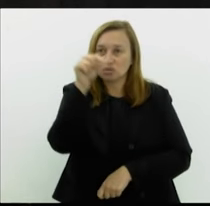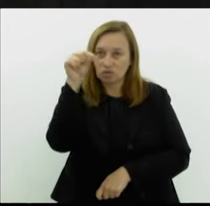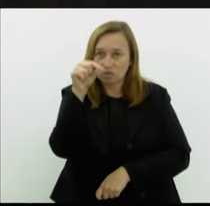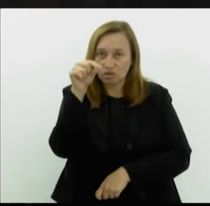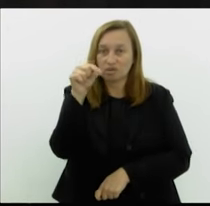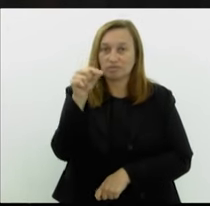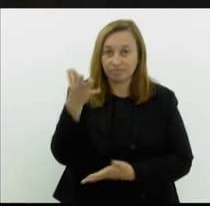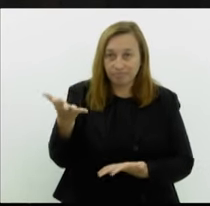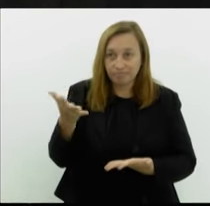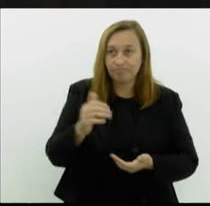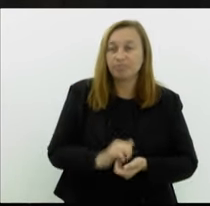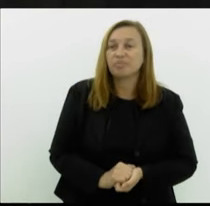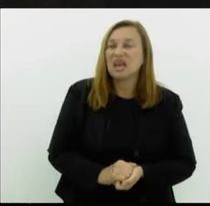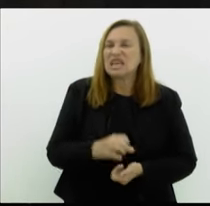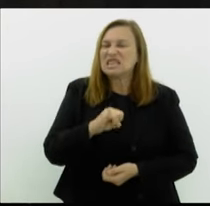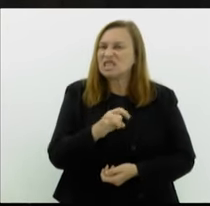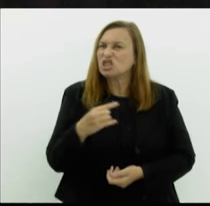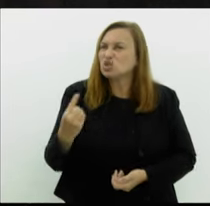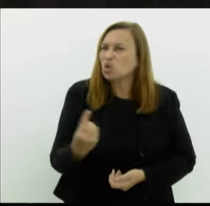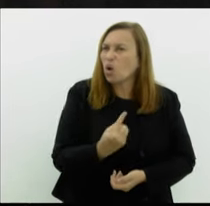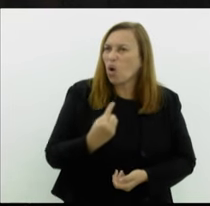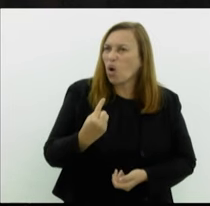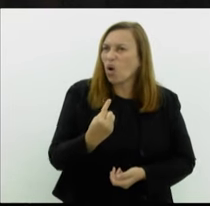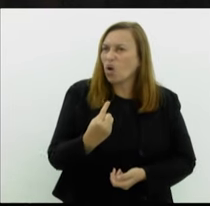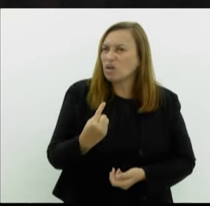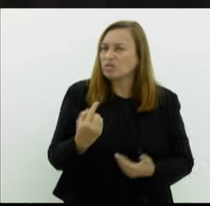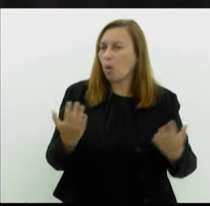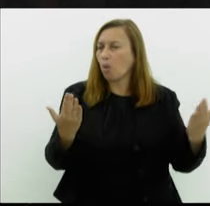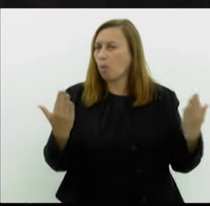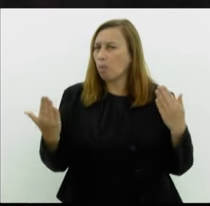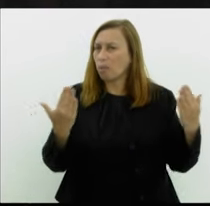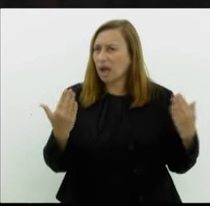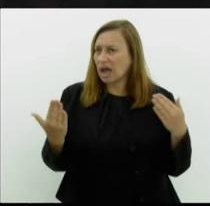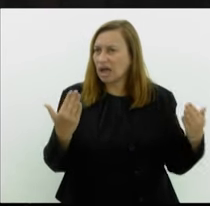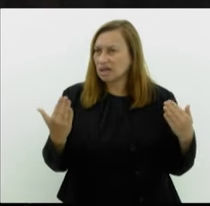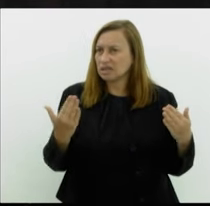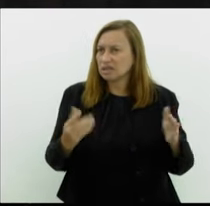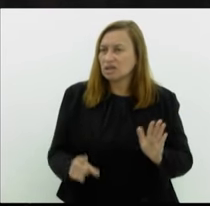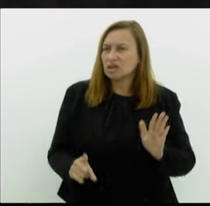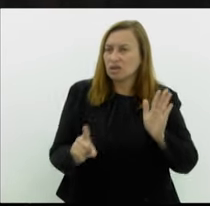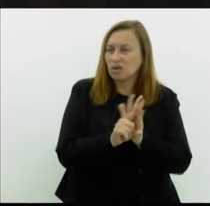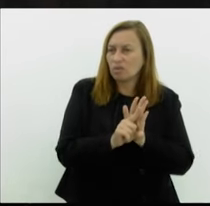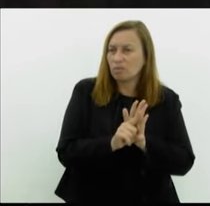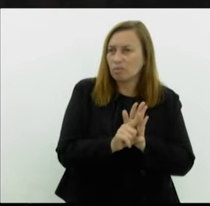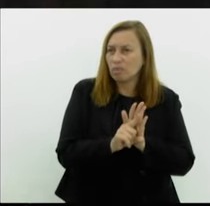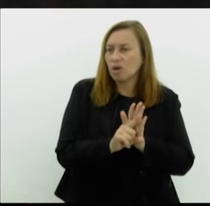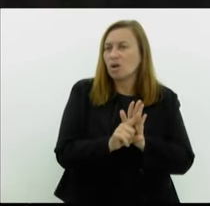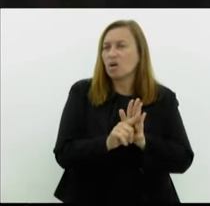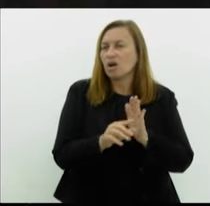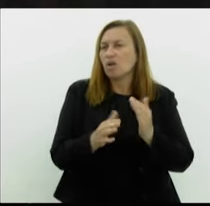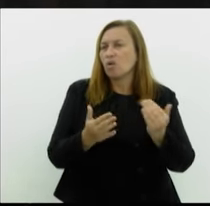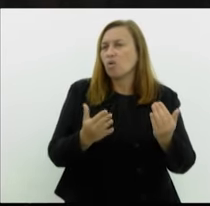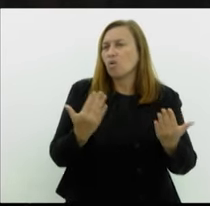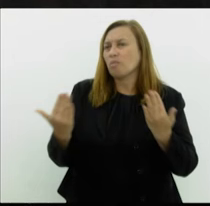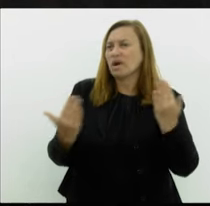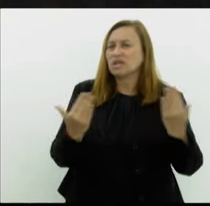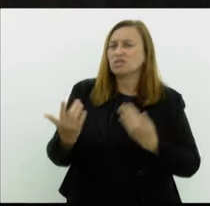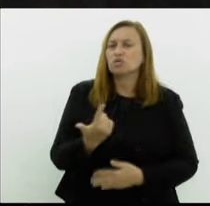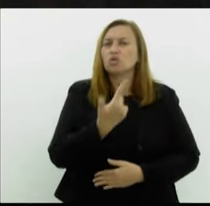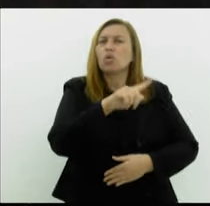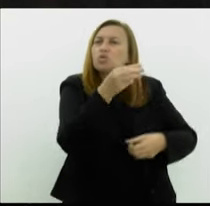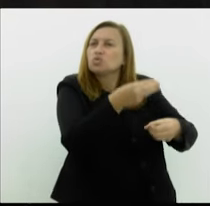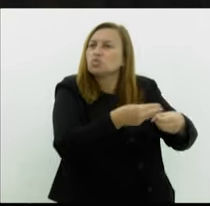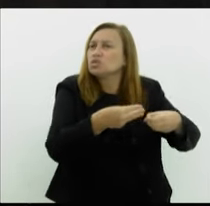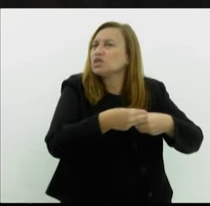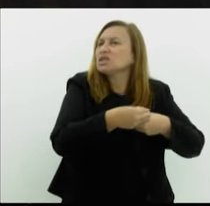tal. Se nós fizéssemos um paralelo com legislação de outros municípios, inclusive municípios